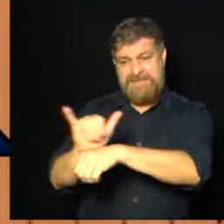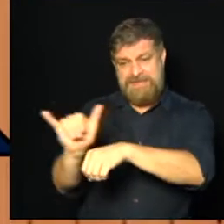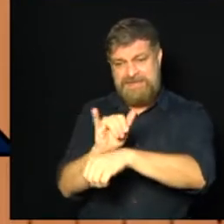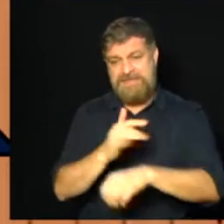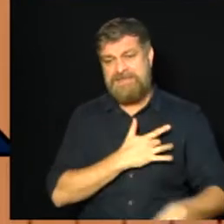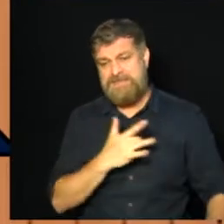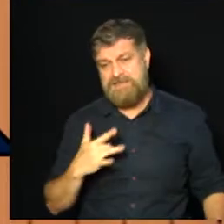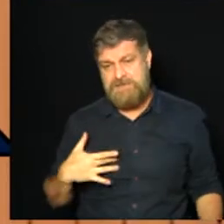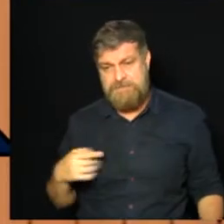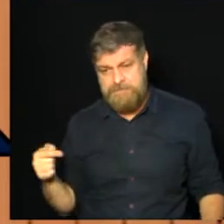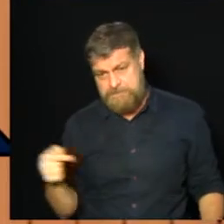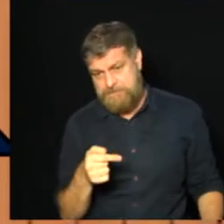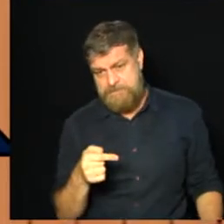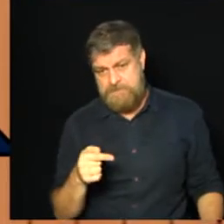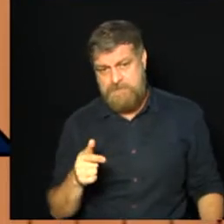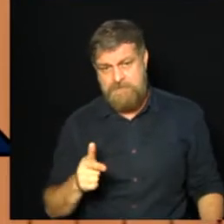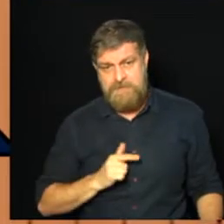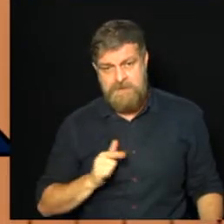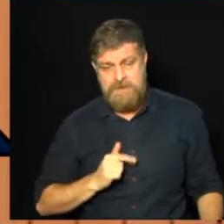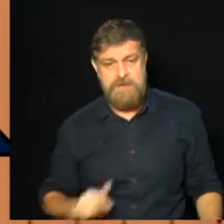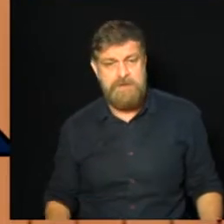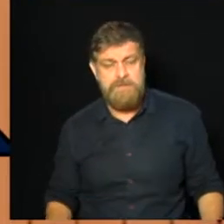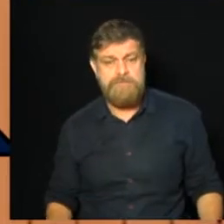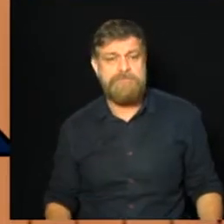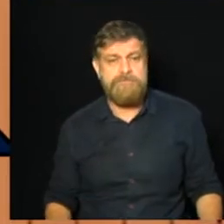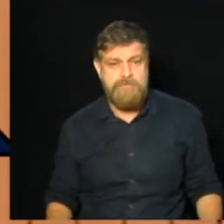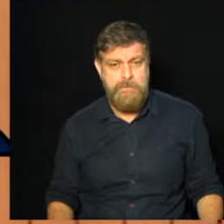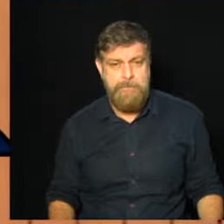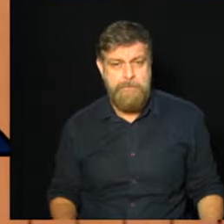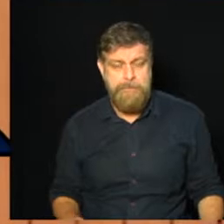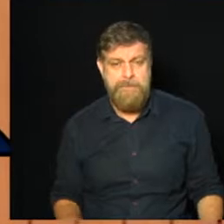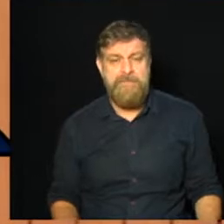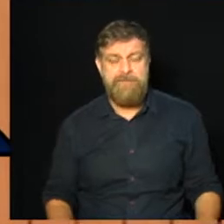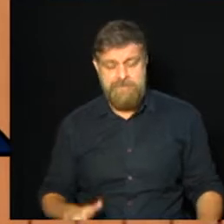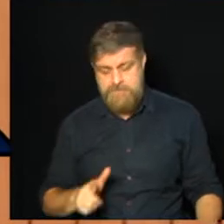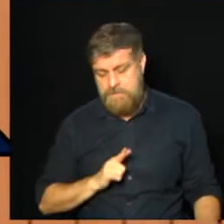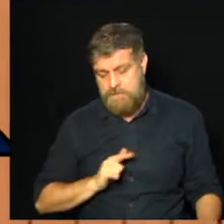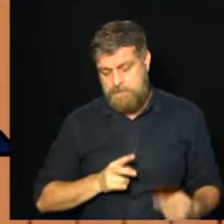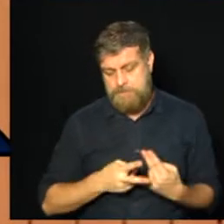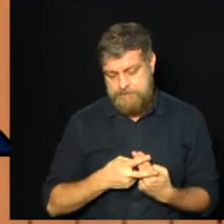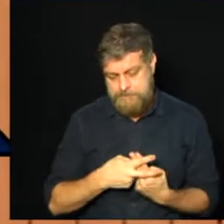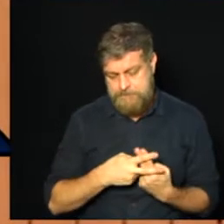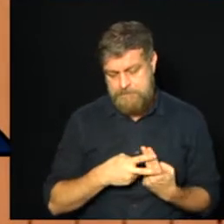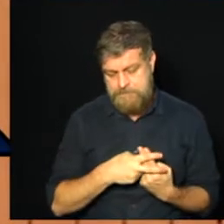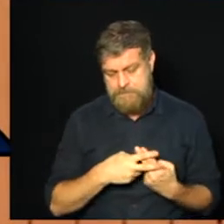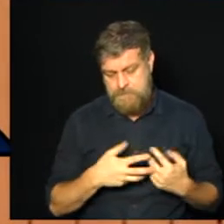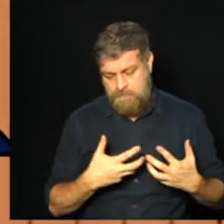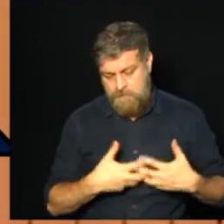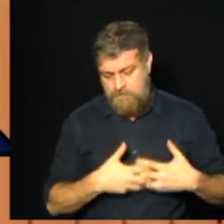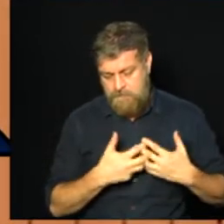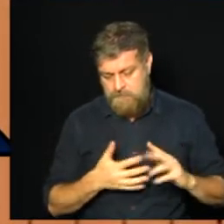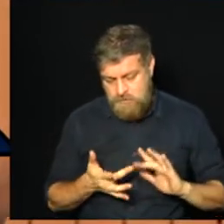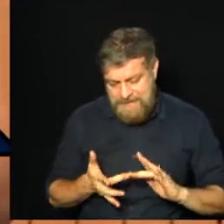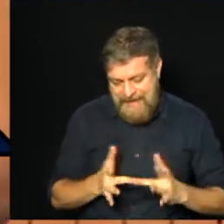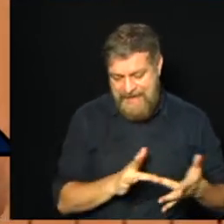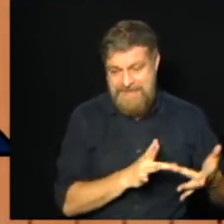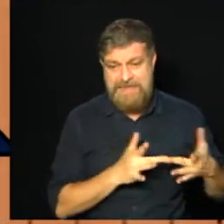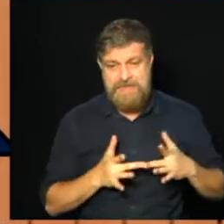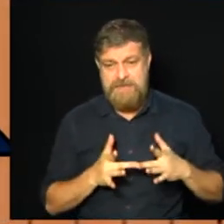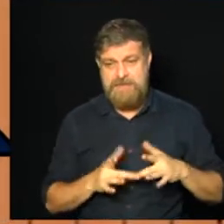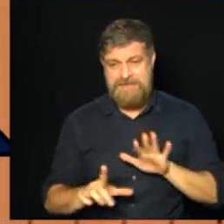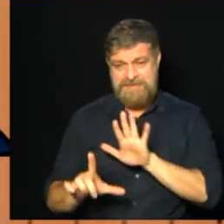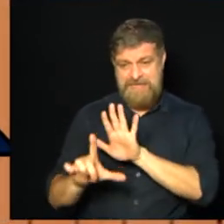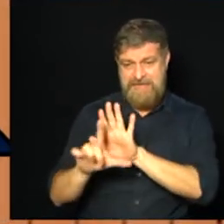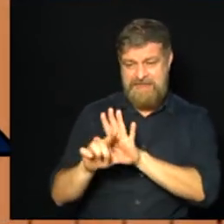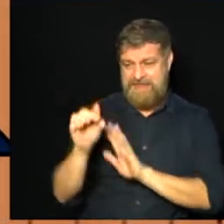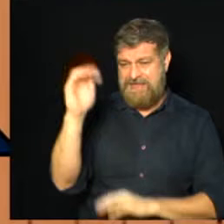saúde. A condição de você desenvolver estratégia de saúde é você ter um sistema integrado. Então, essa lei federal, na